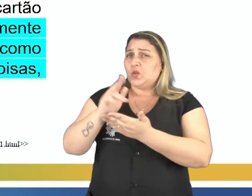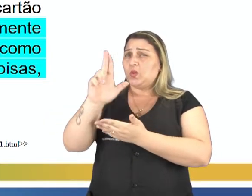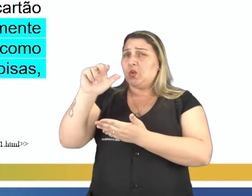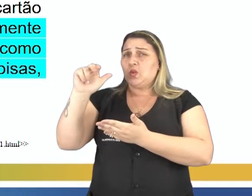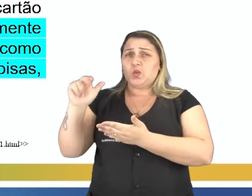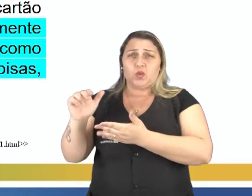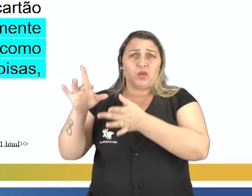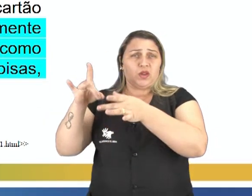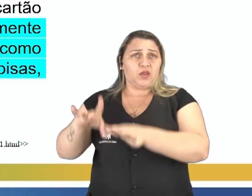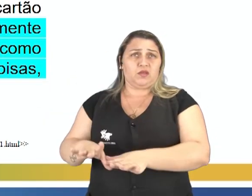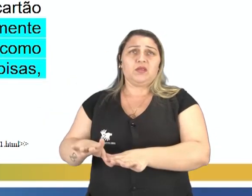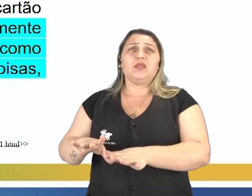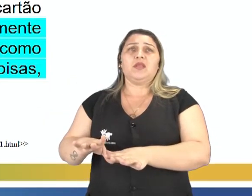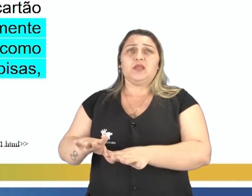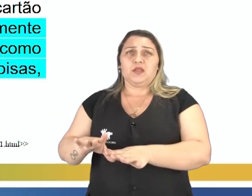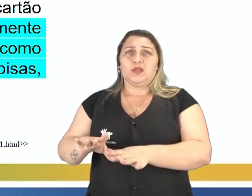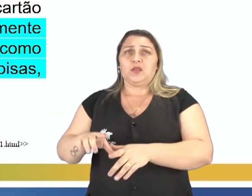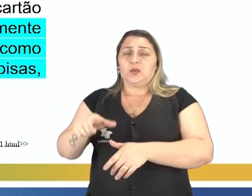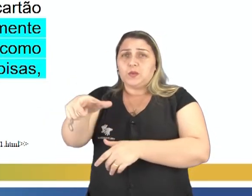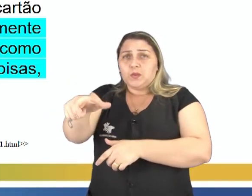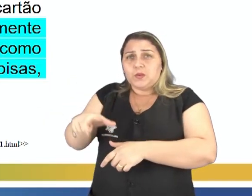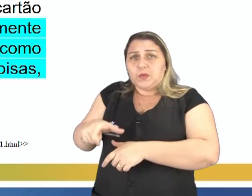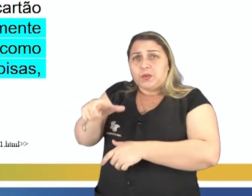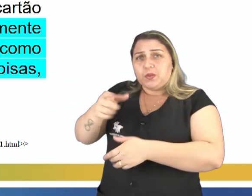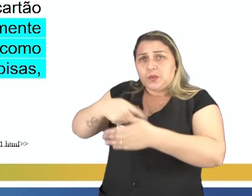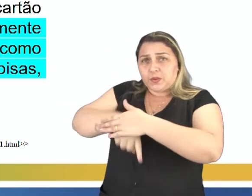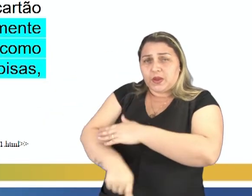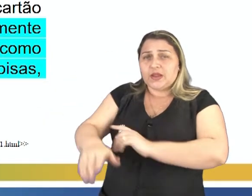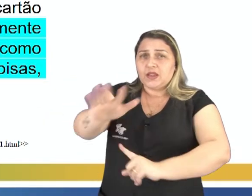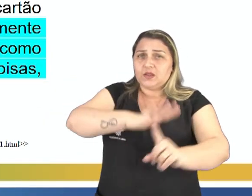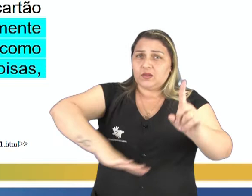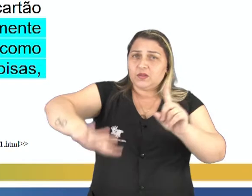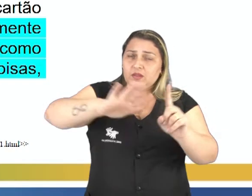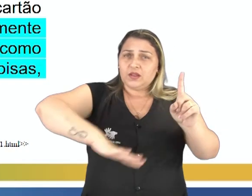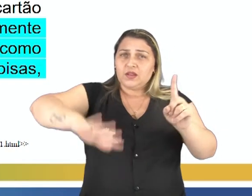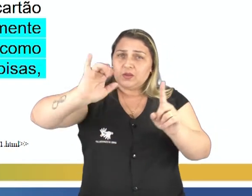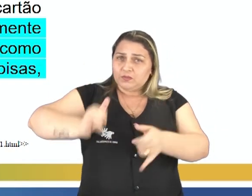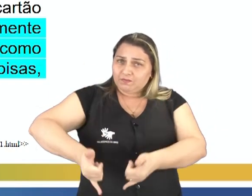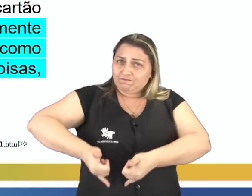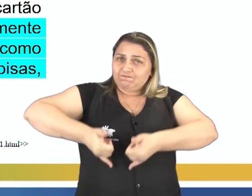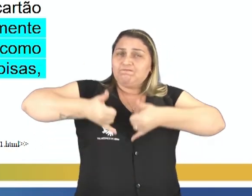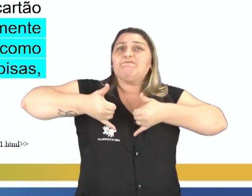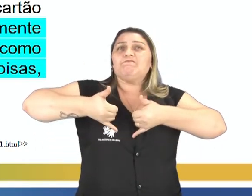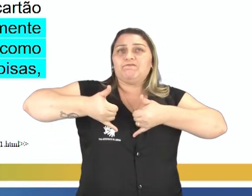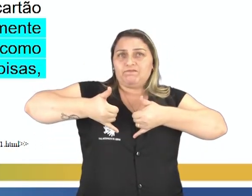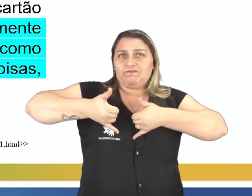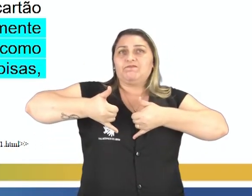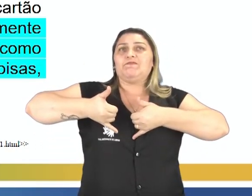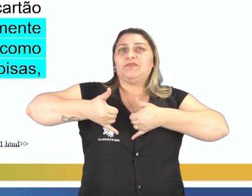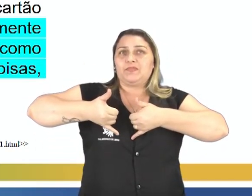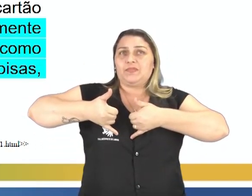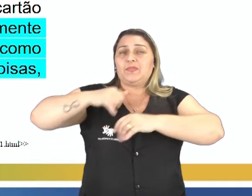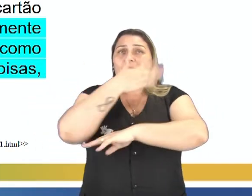nos corredores subterrâneos da sociedade, orgulhar-se do oásis instalados na floresta amazônica,